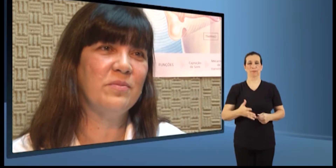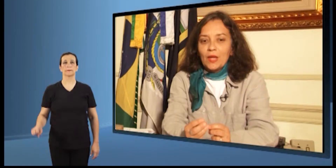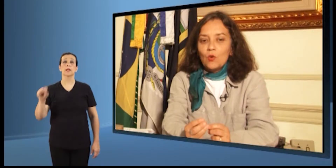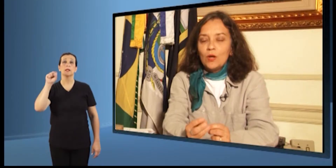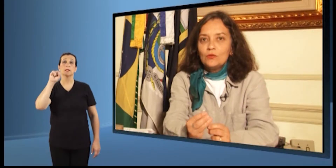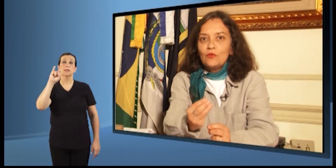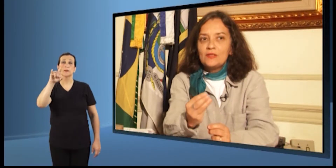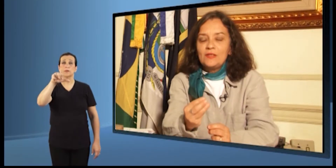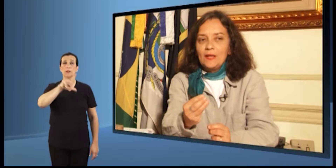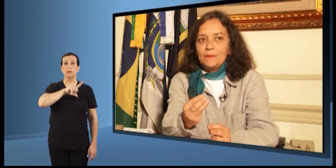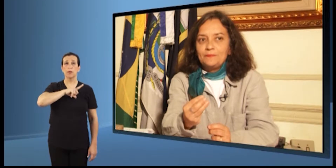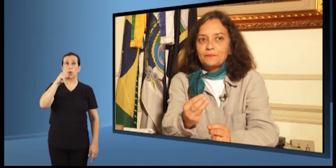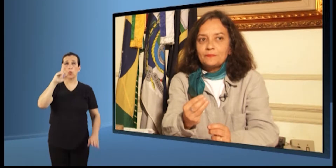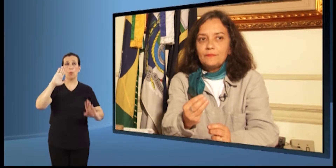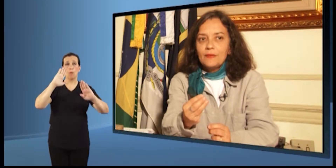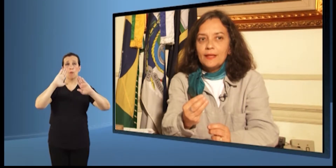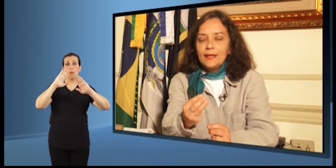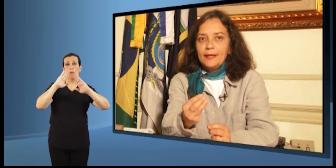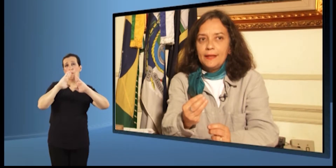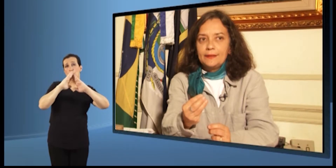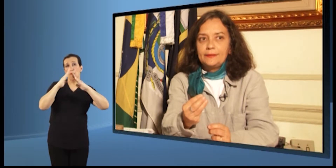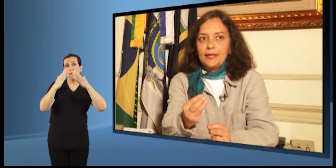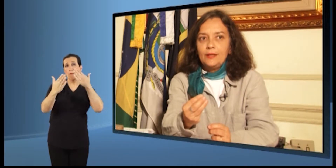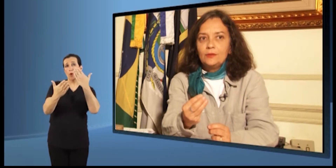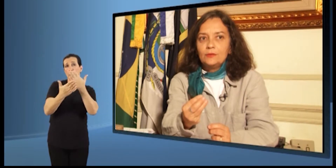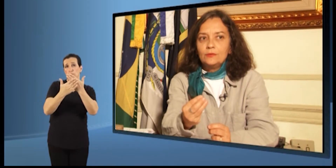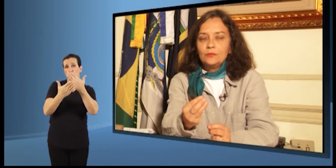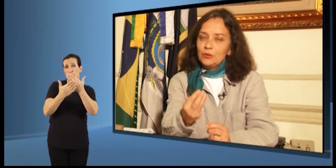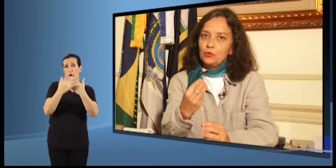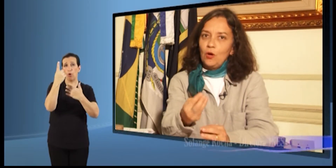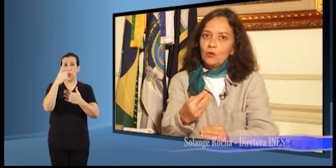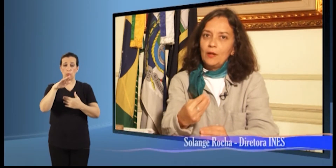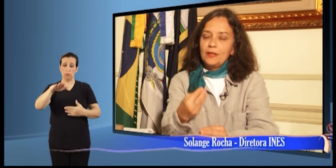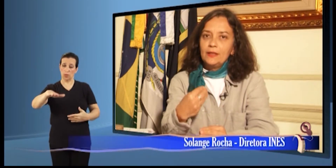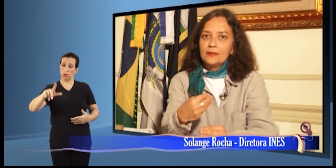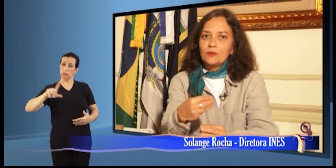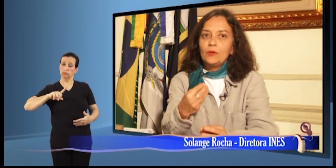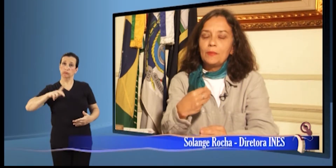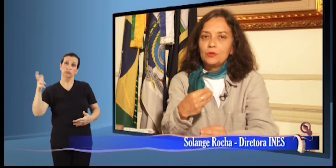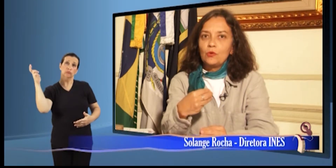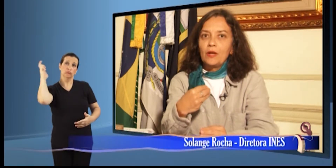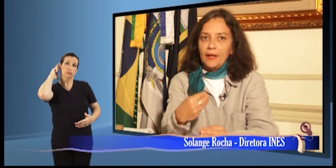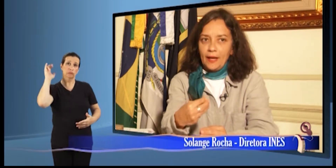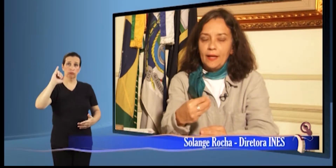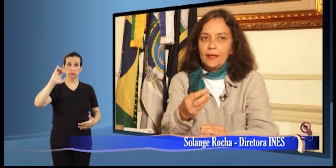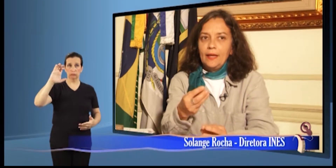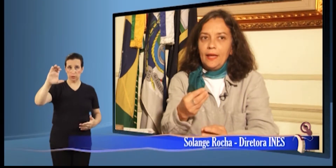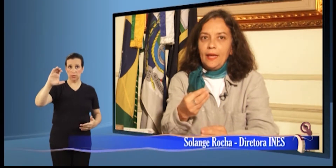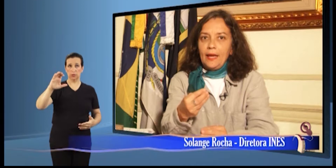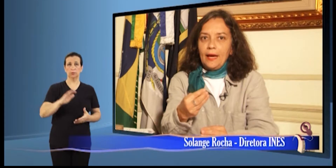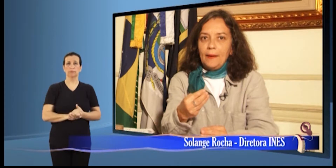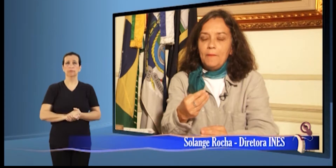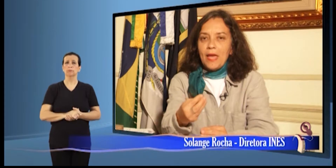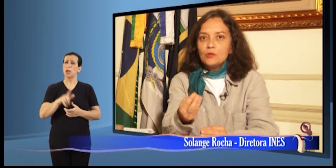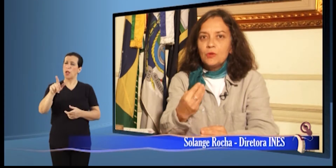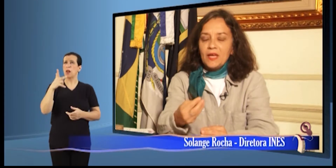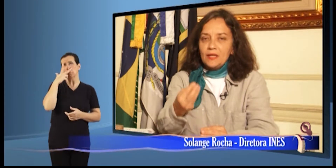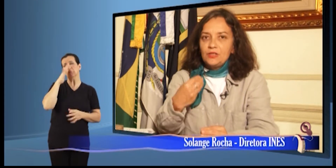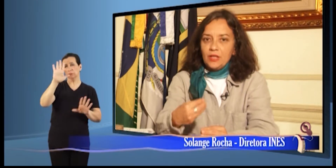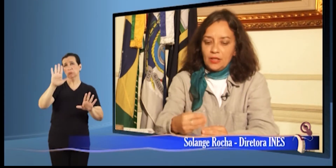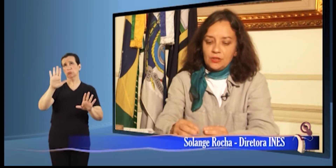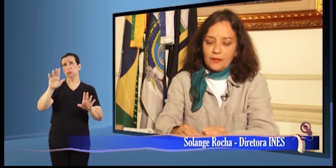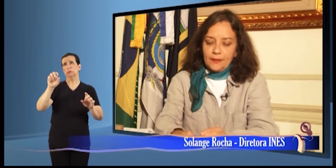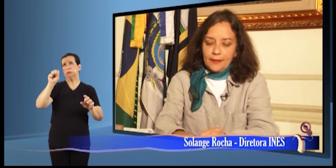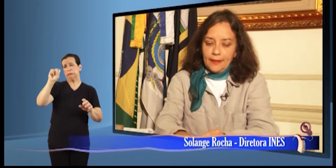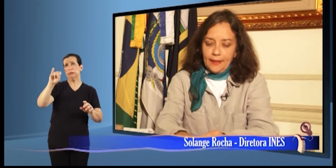sucesso. Quando você tem numa escola uma criança com implante coclear, mesmo que